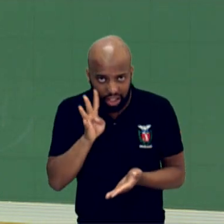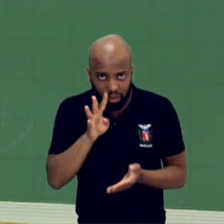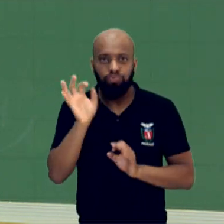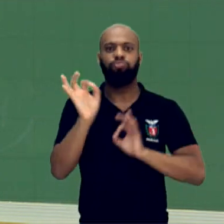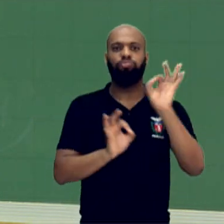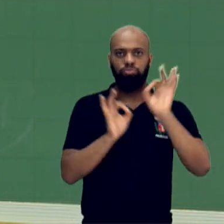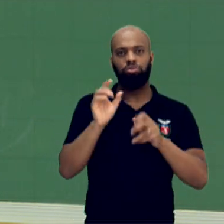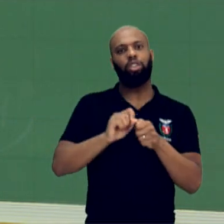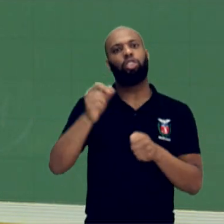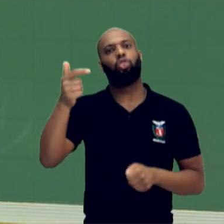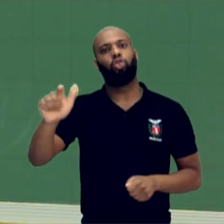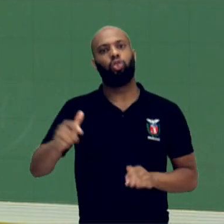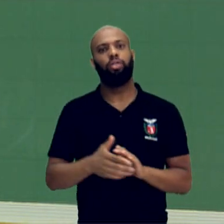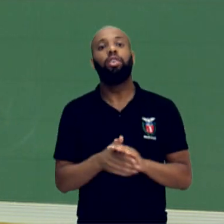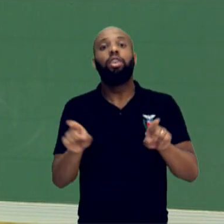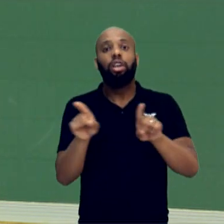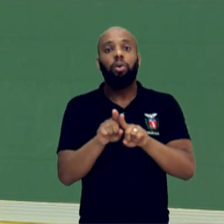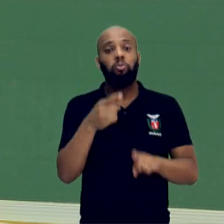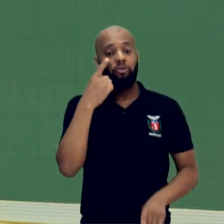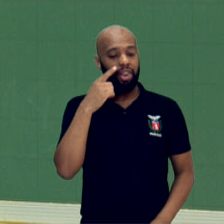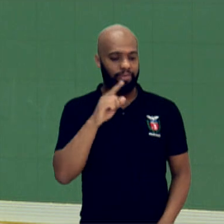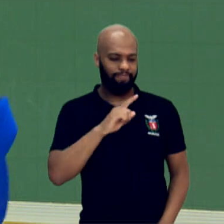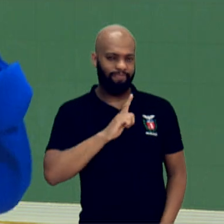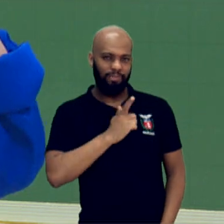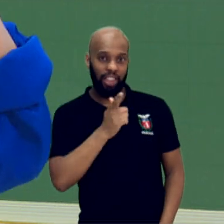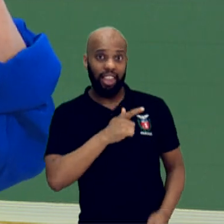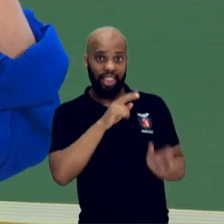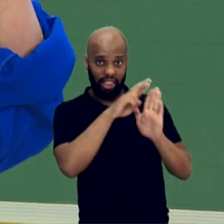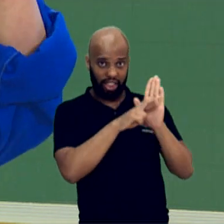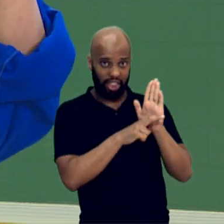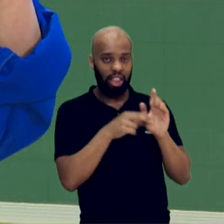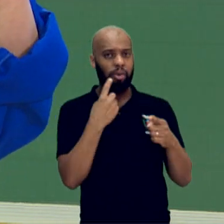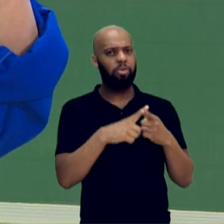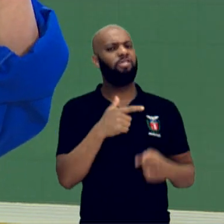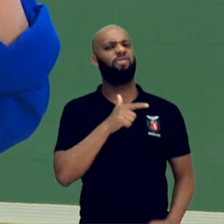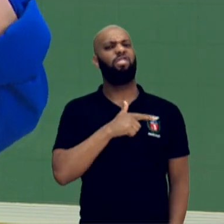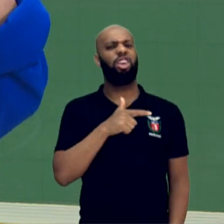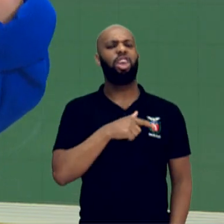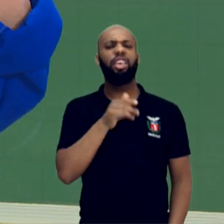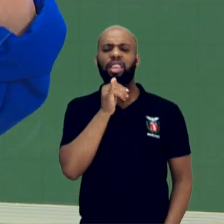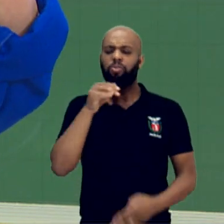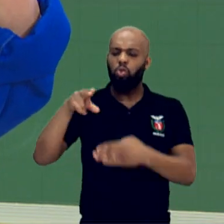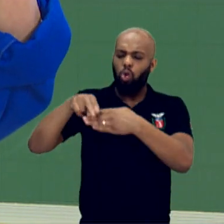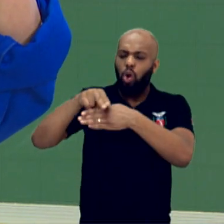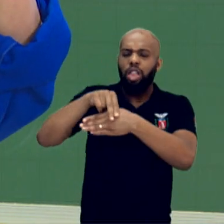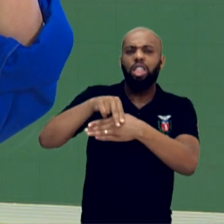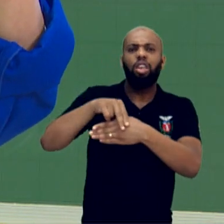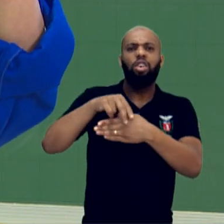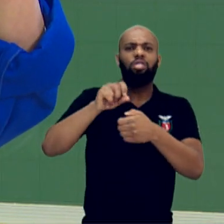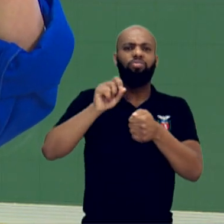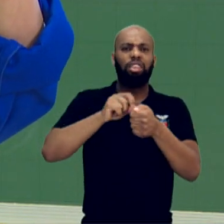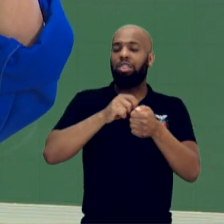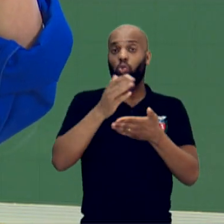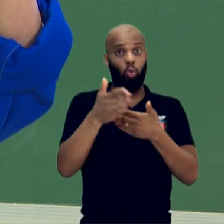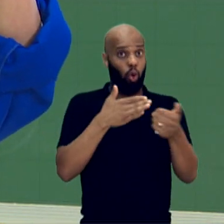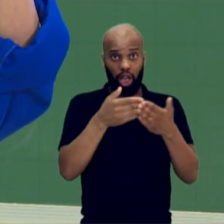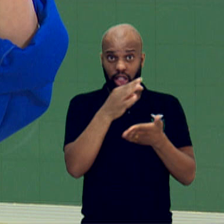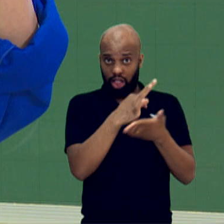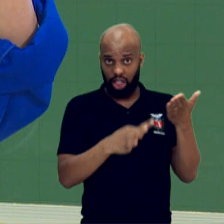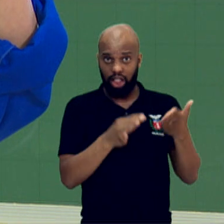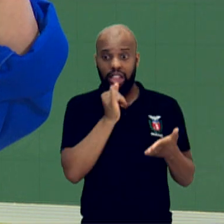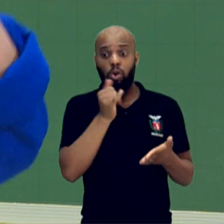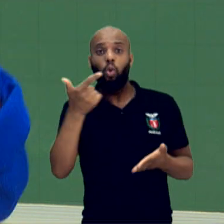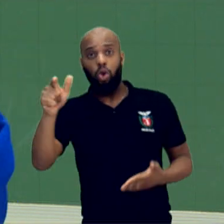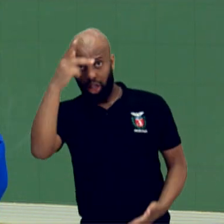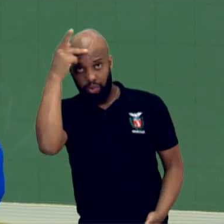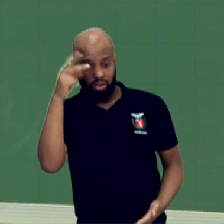bonito. Confira a ortografia. Fica muito feio se eu colocar um cordel, uma coisa, qualquer texto que outras pessoas